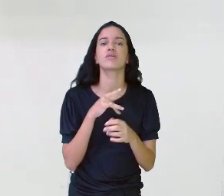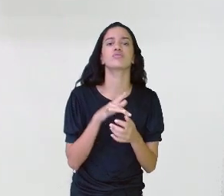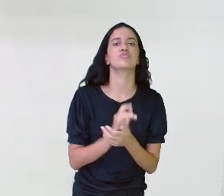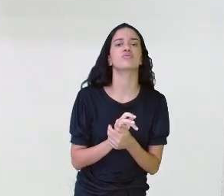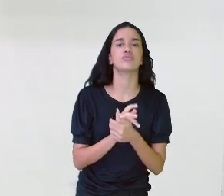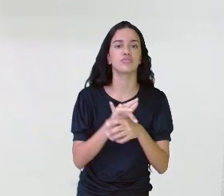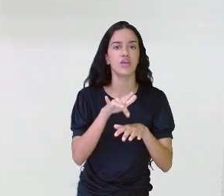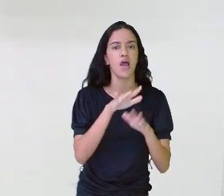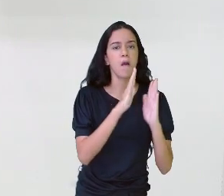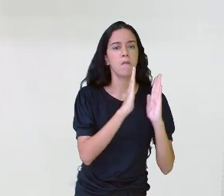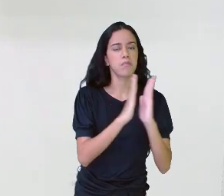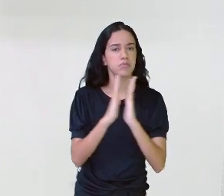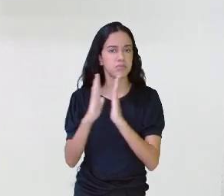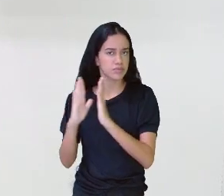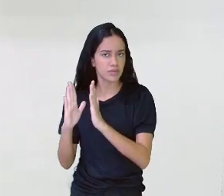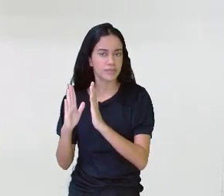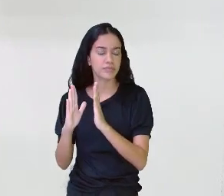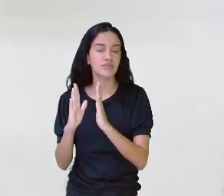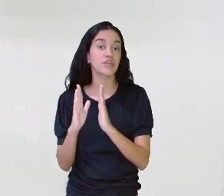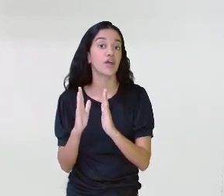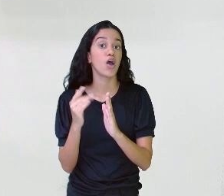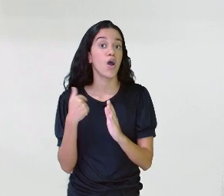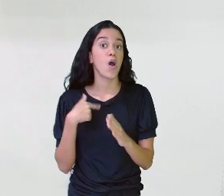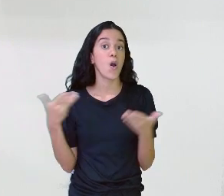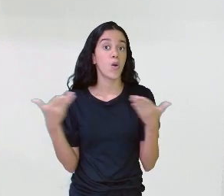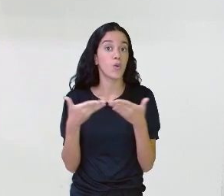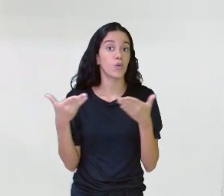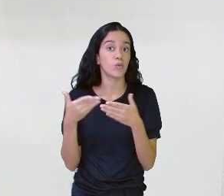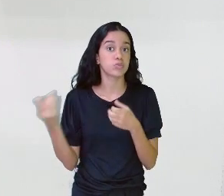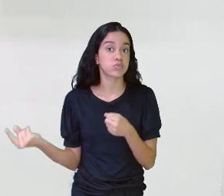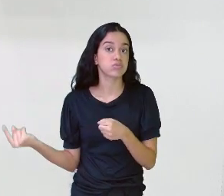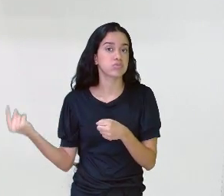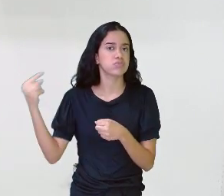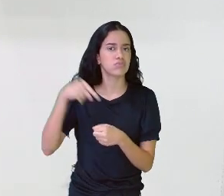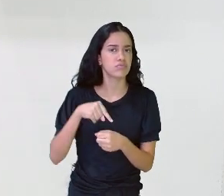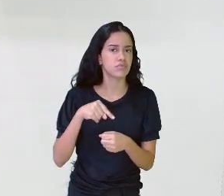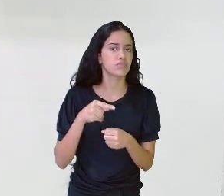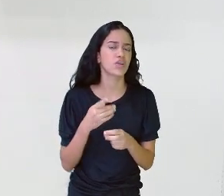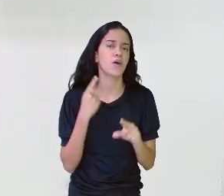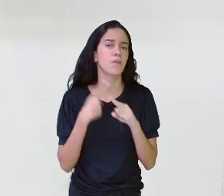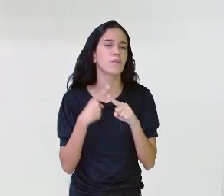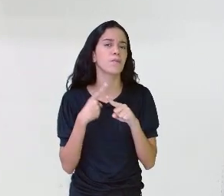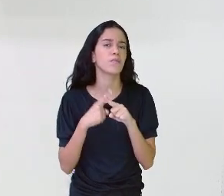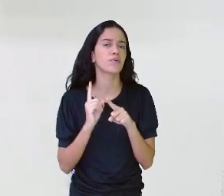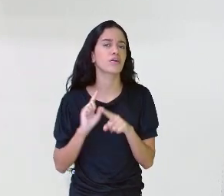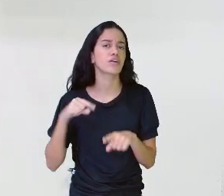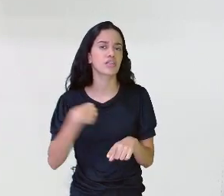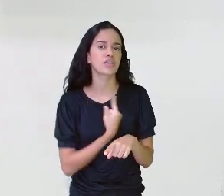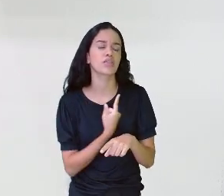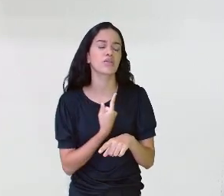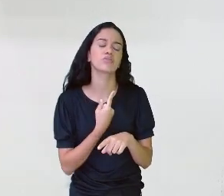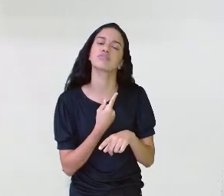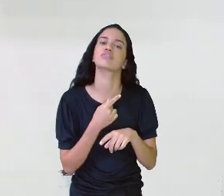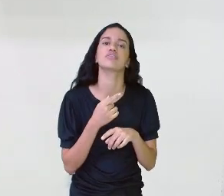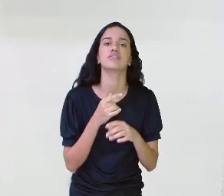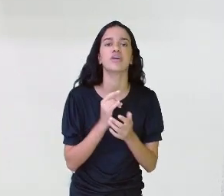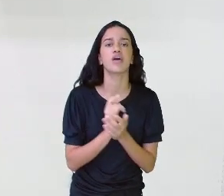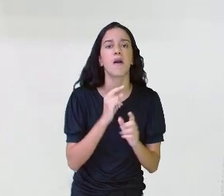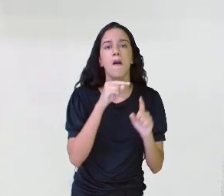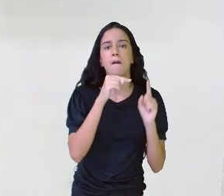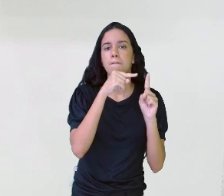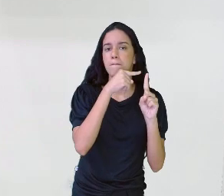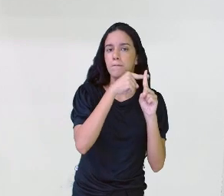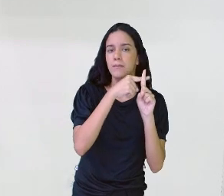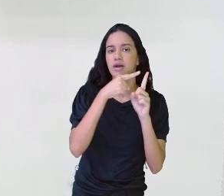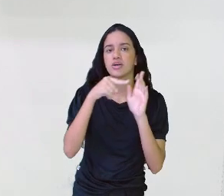dos algarismos. Hoje eu vou dar uma retomada, porque isso tem tudo a ver com as nossas operações, tá? Se a gente erra